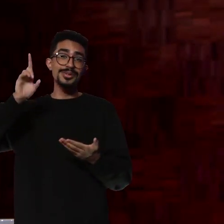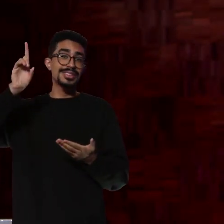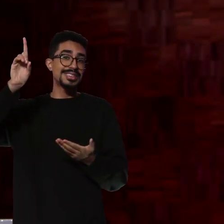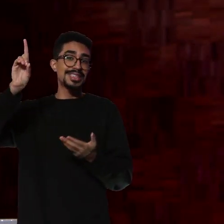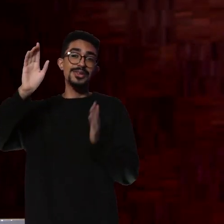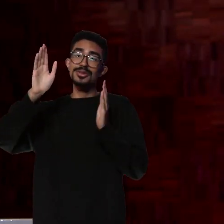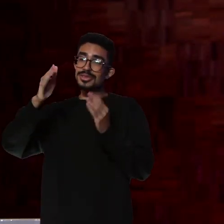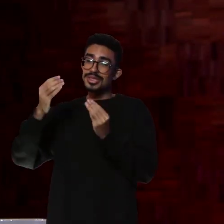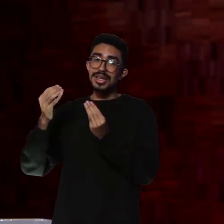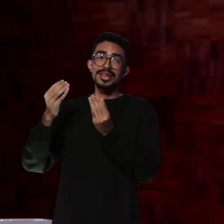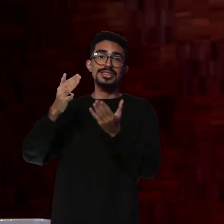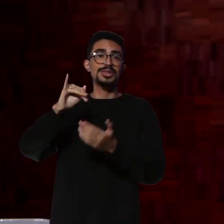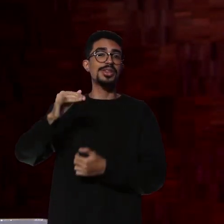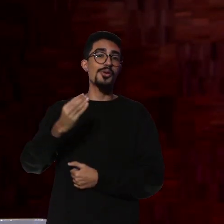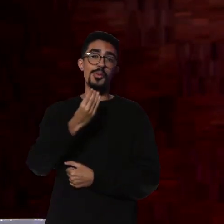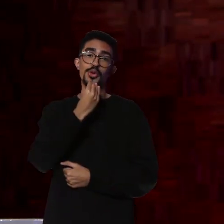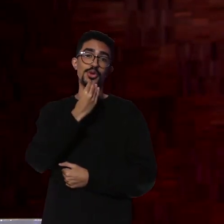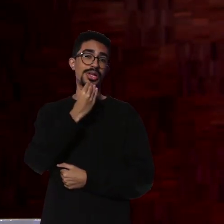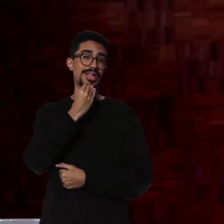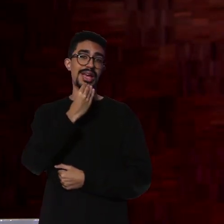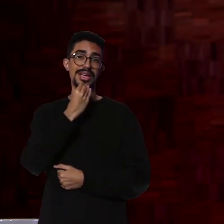responsabilidade, pecador miserável.